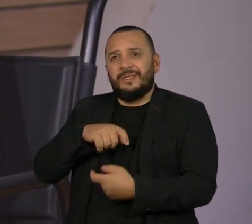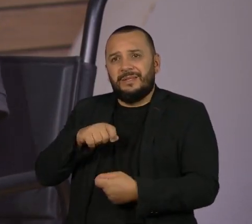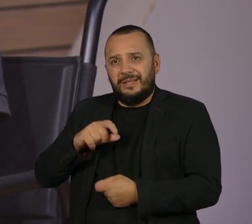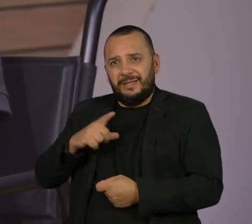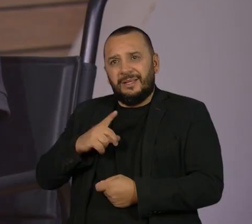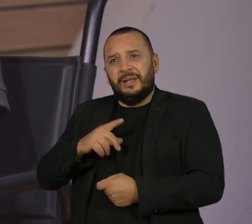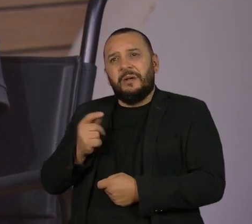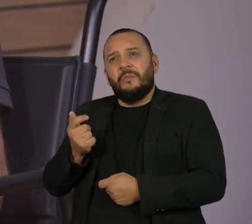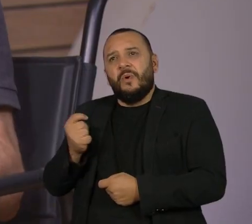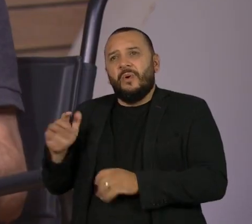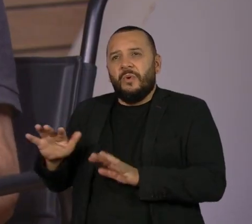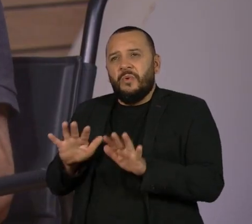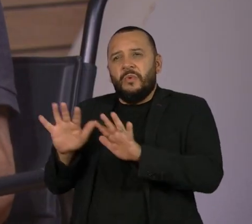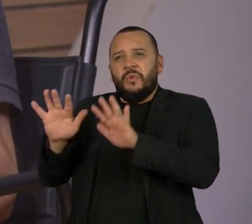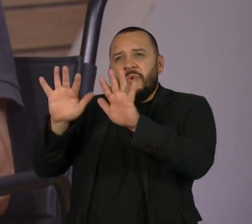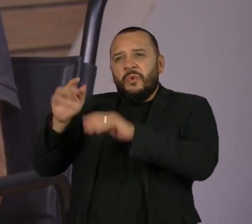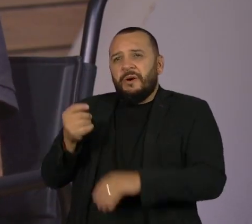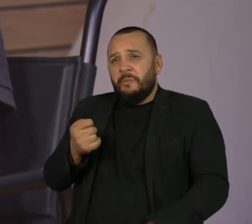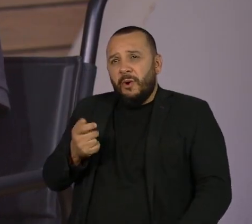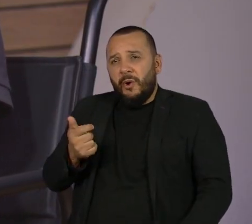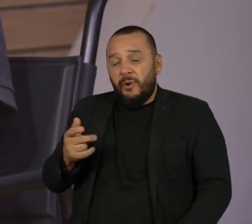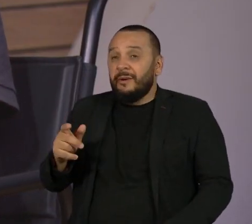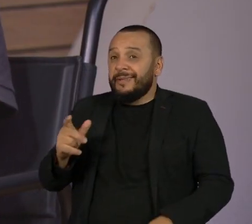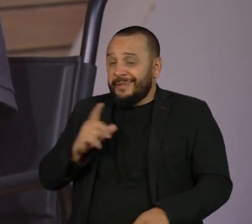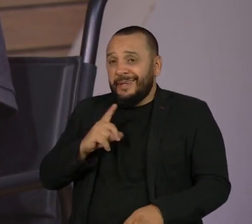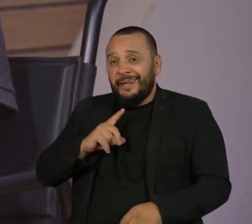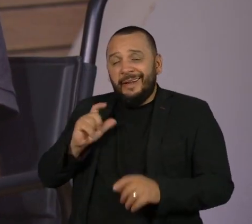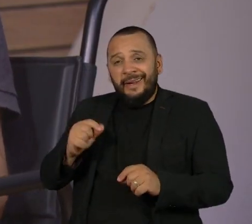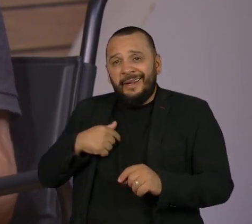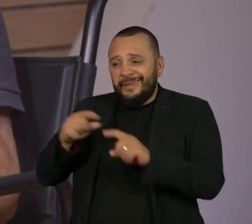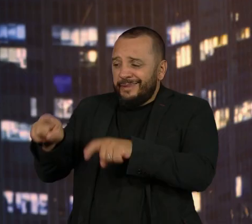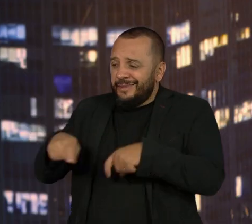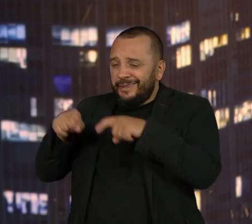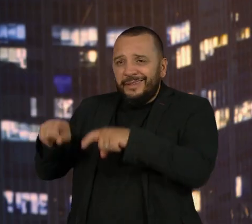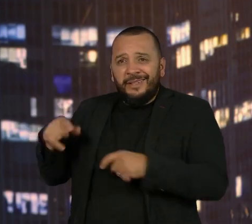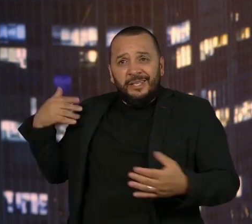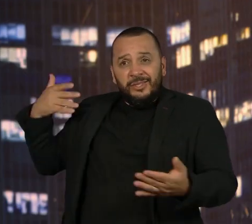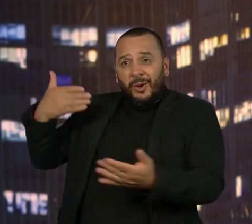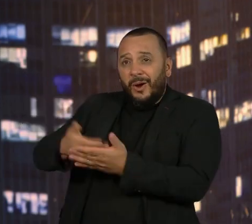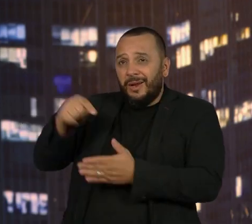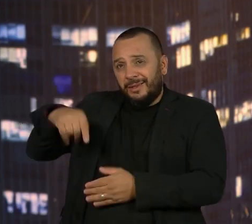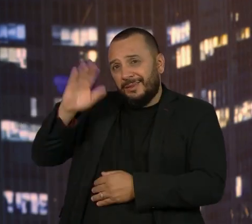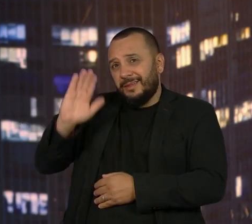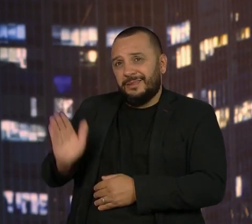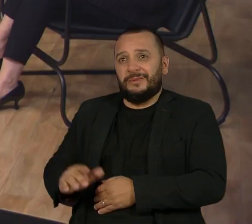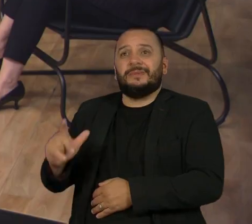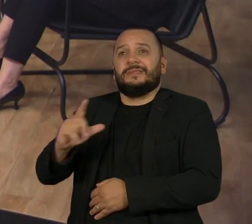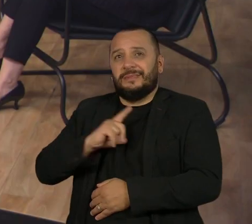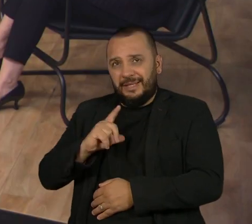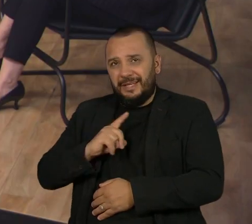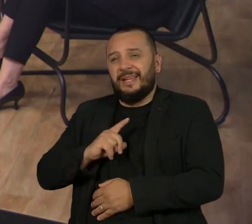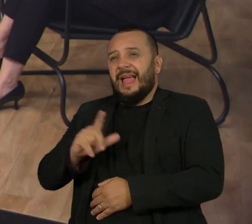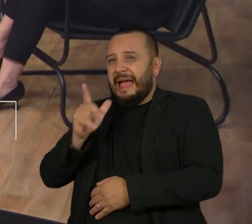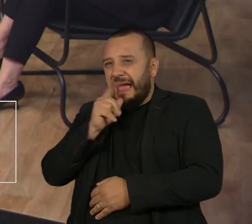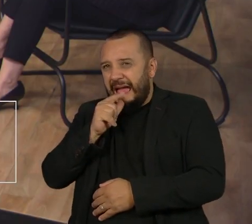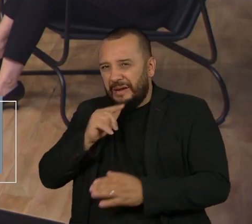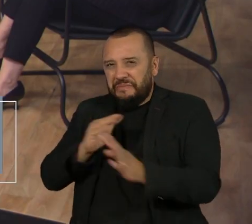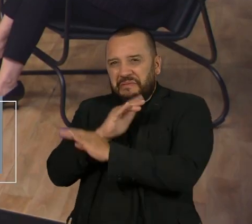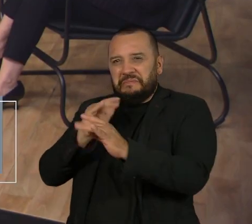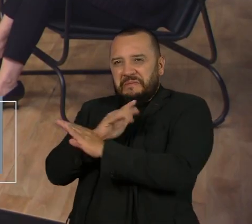baixo carbono. A gente tem hoje ainda a produção como sempre foi a história do Brasil, explorando o máximo de água,